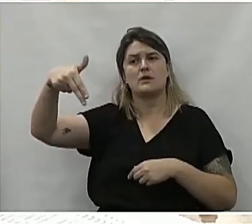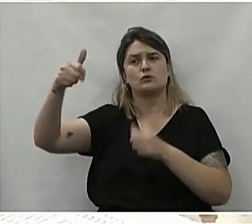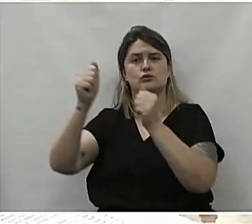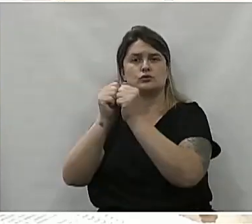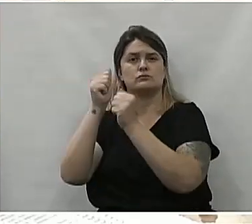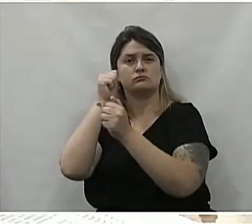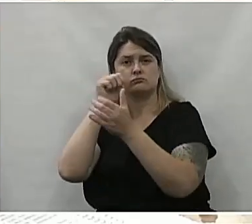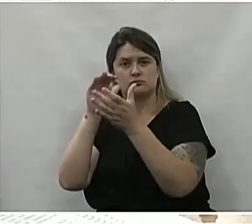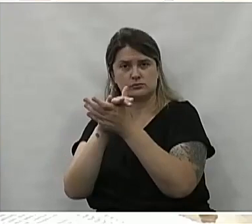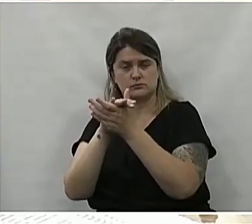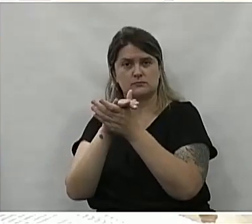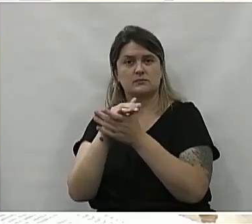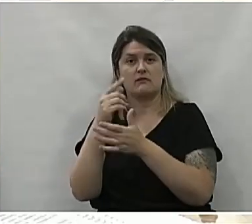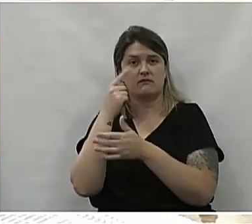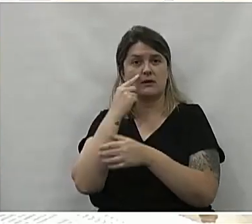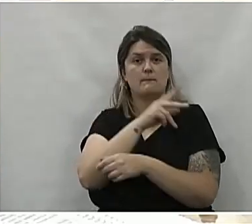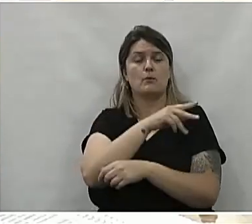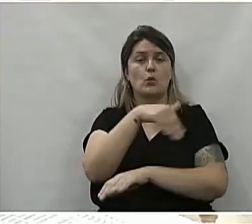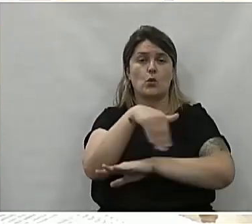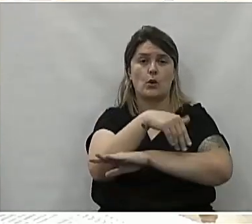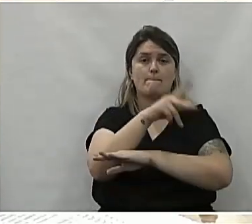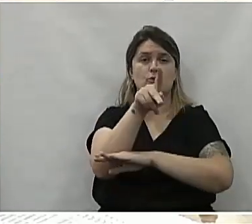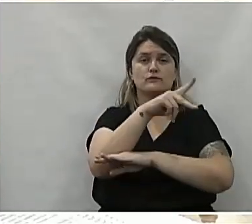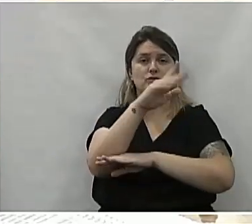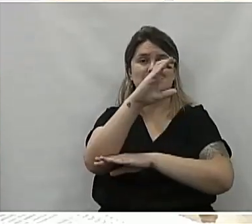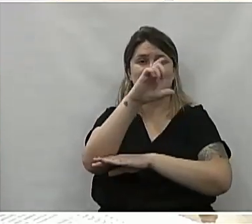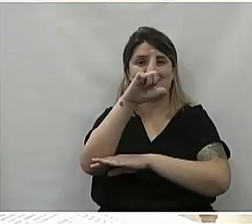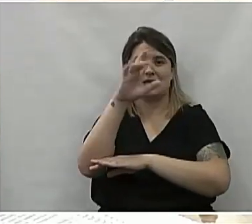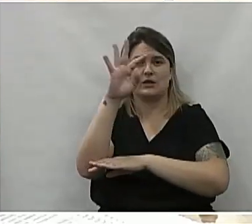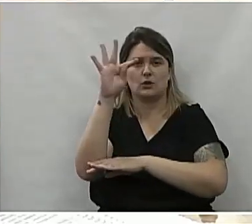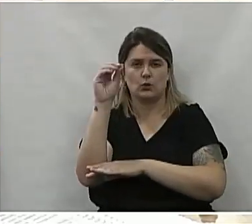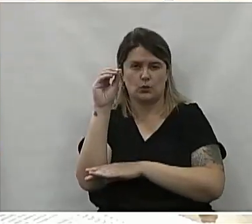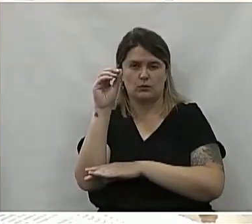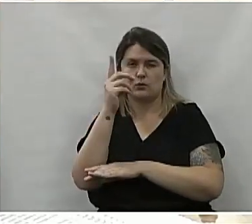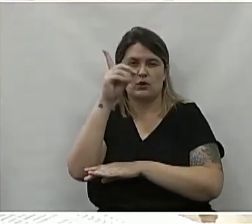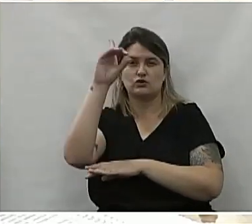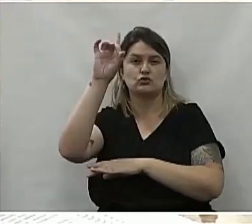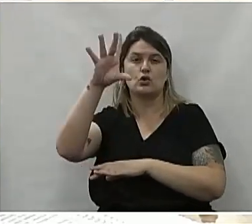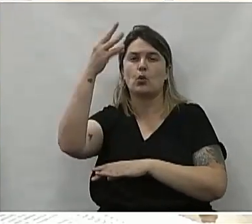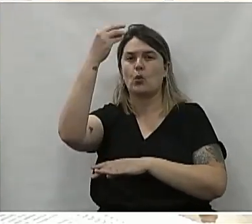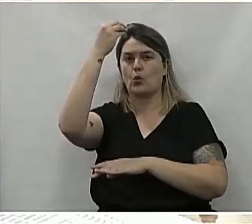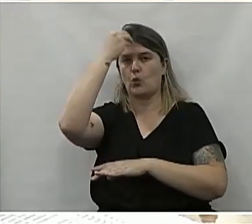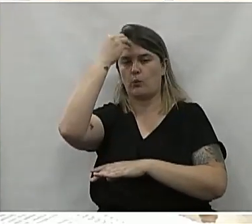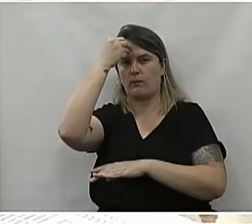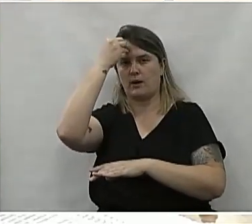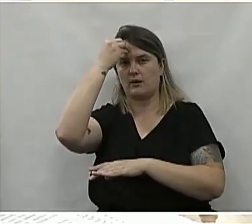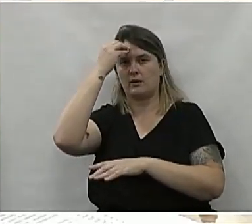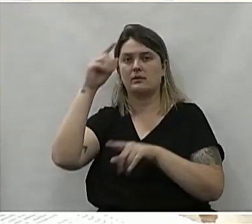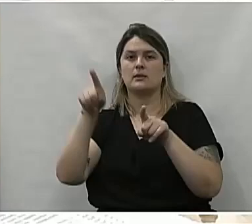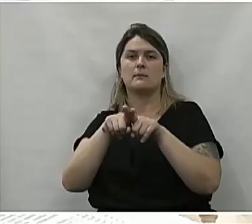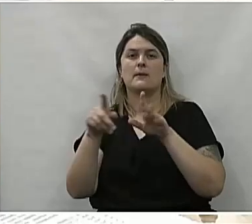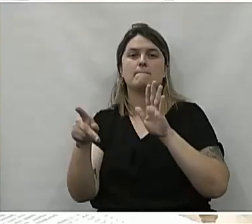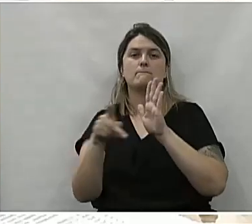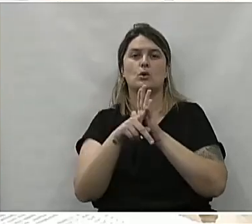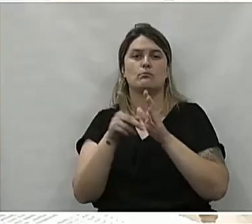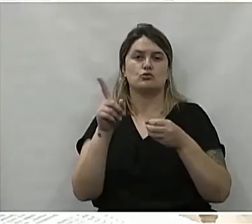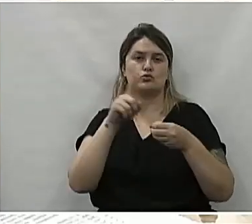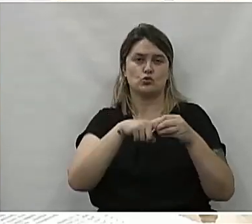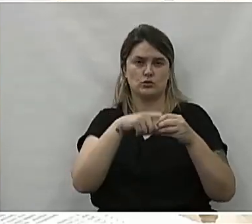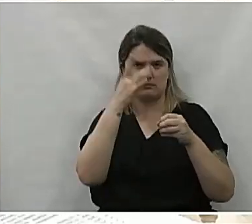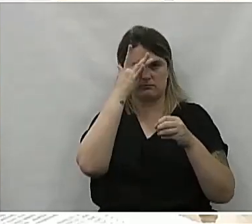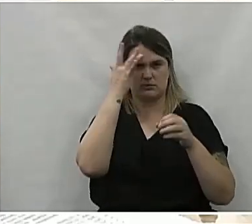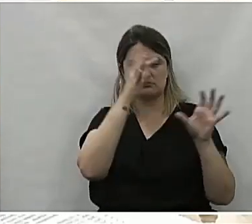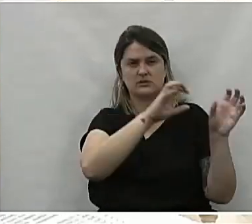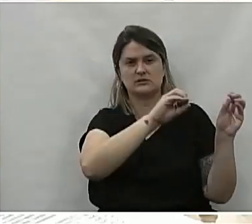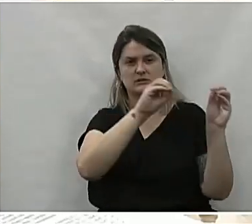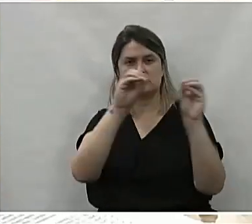esposa Se você pegar Absorcleto ali Só que também Não vamos culpar Só os coletores Também Tem os próprios proprietários Que eles